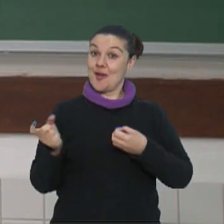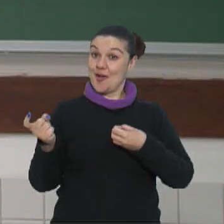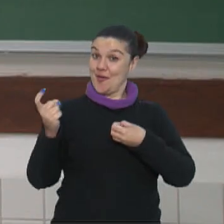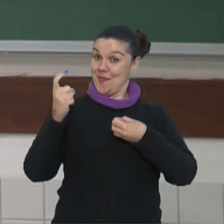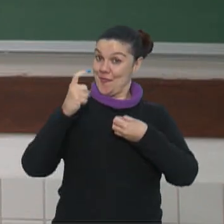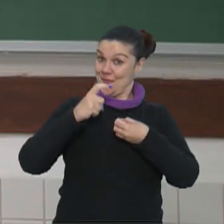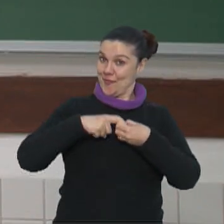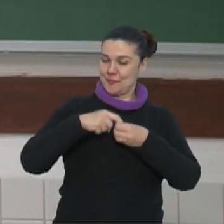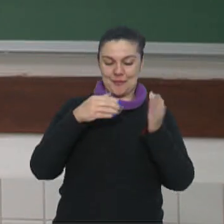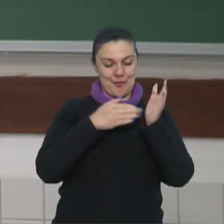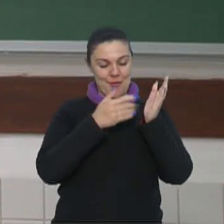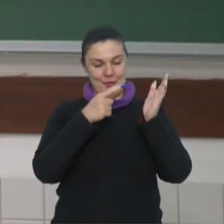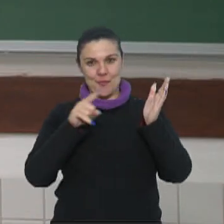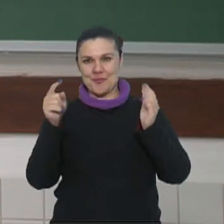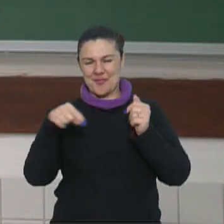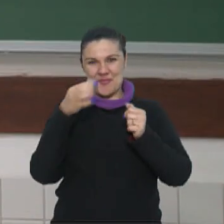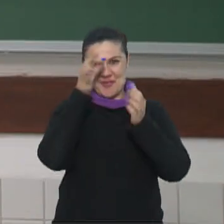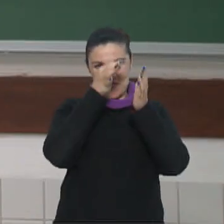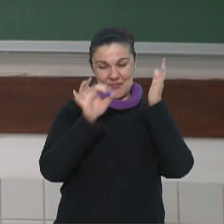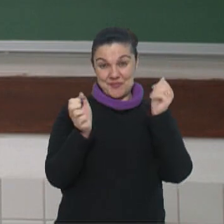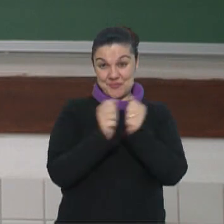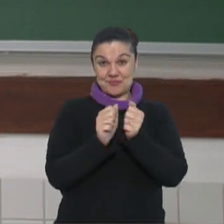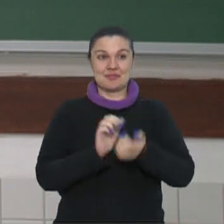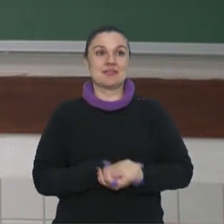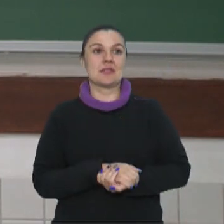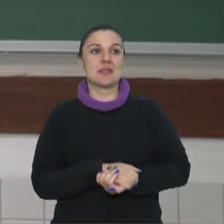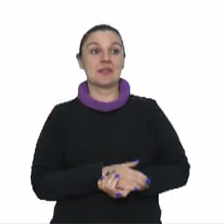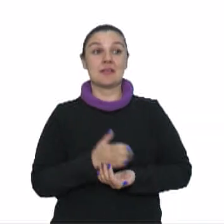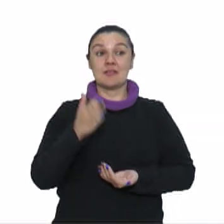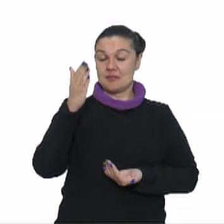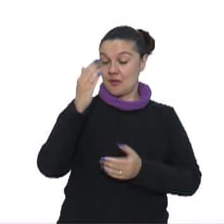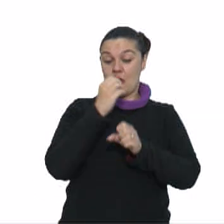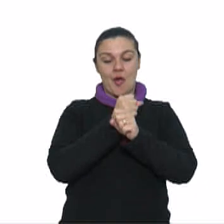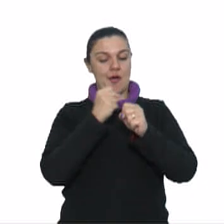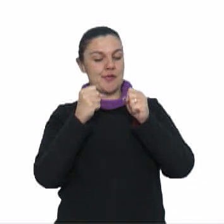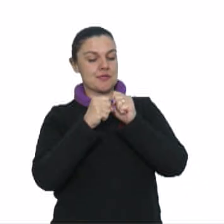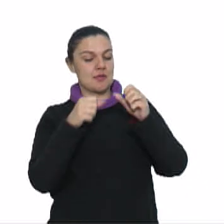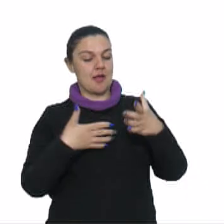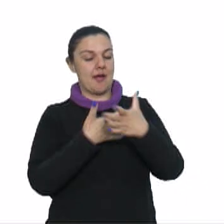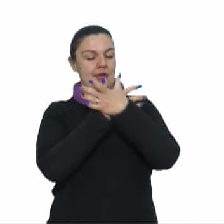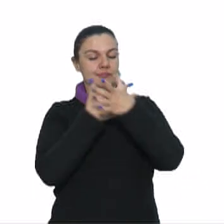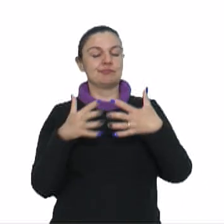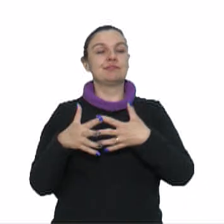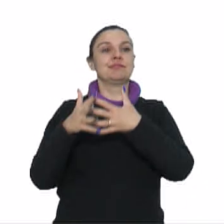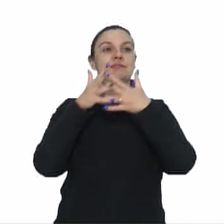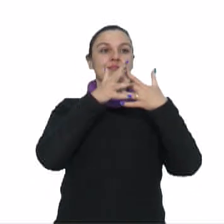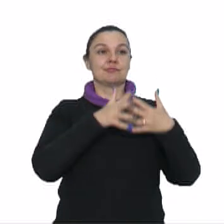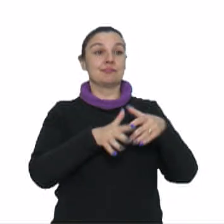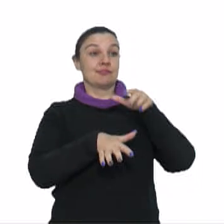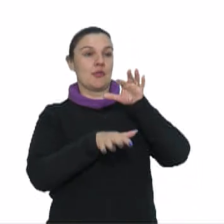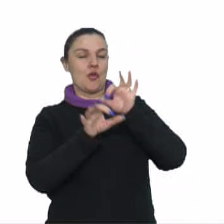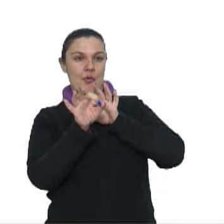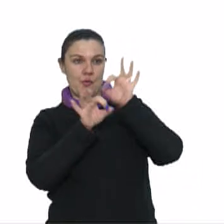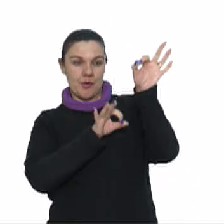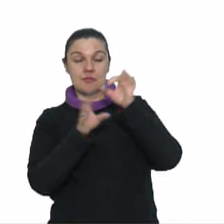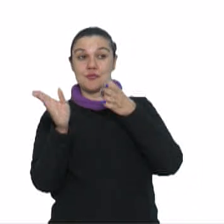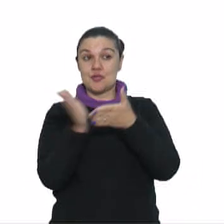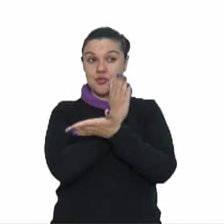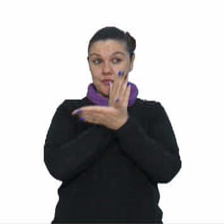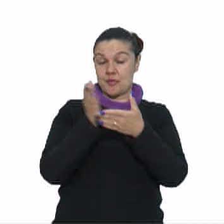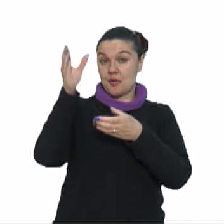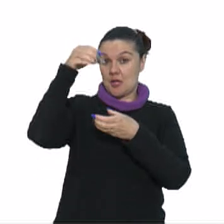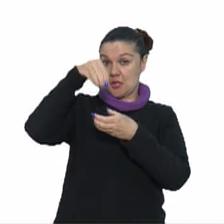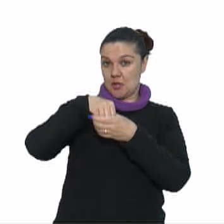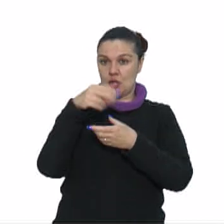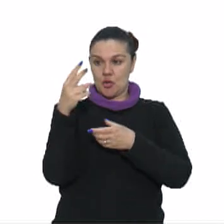Voltei pela última vez, vamos corrigir juntos? A sociedade asteca era complexa, estratificada, haviam várias divisões dentro de